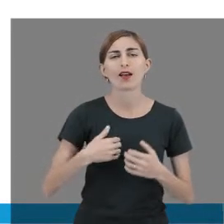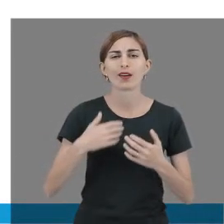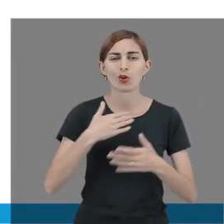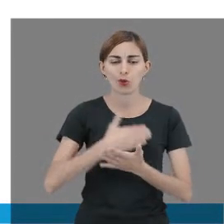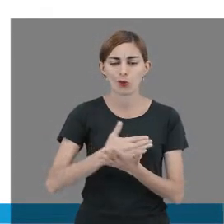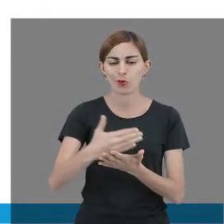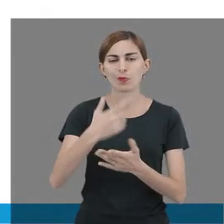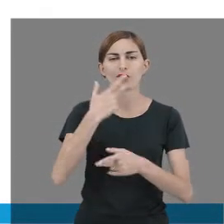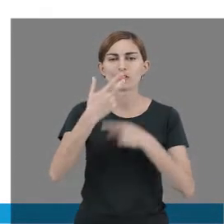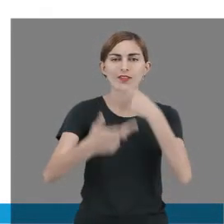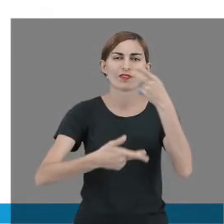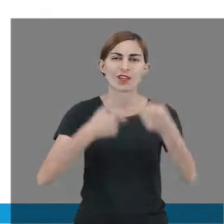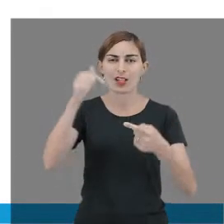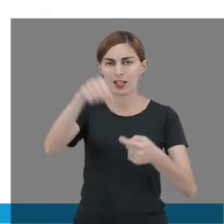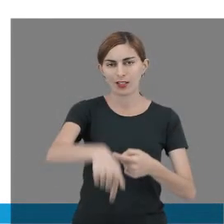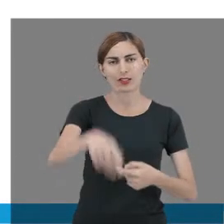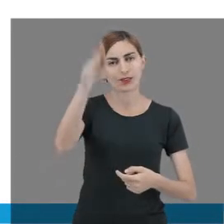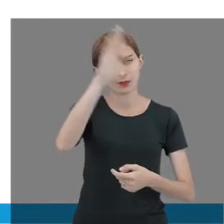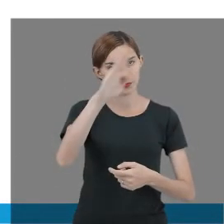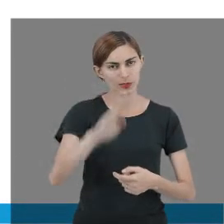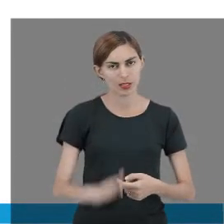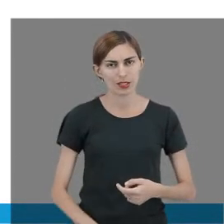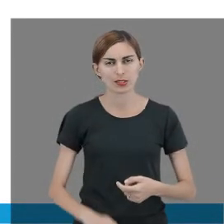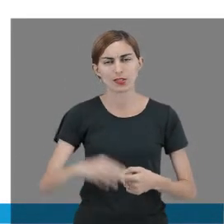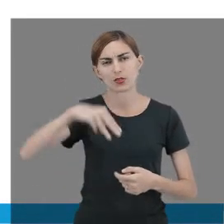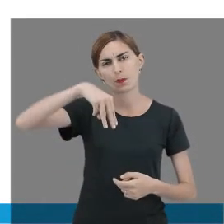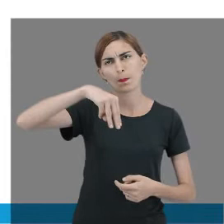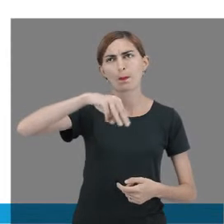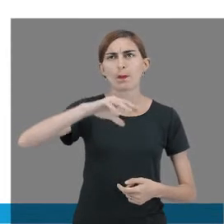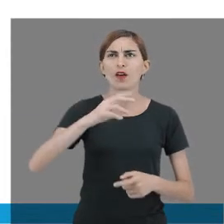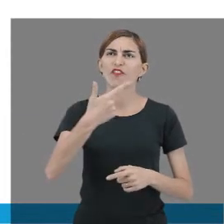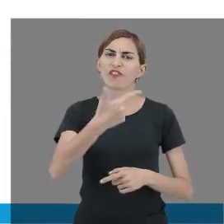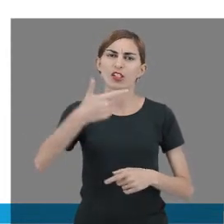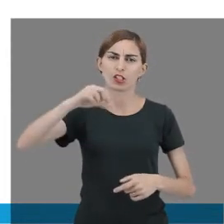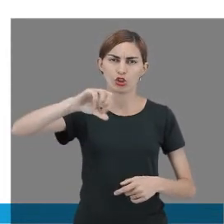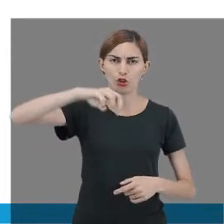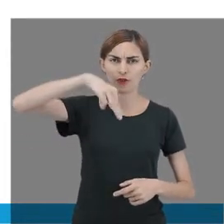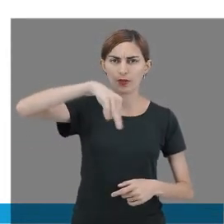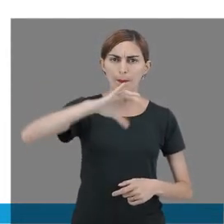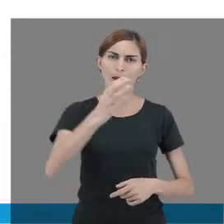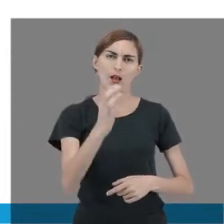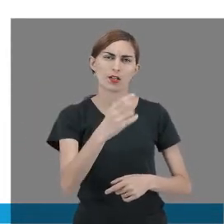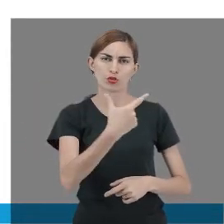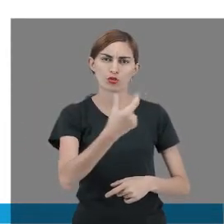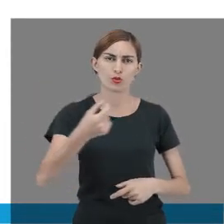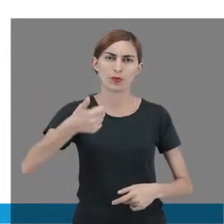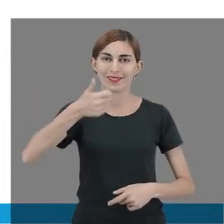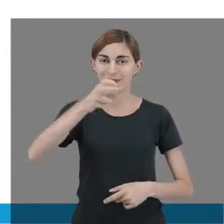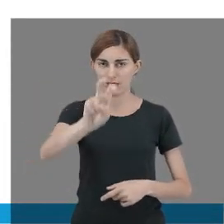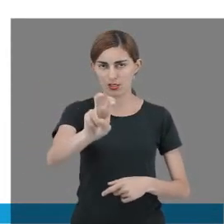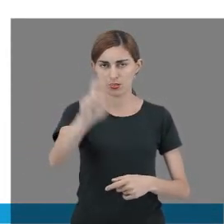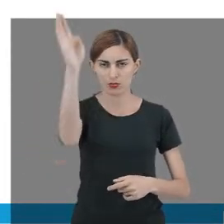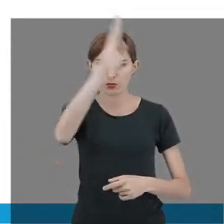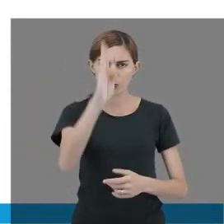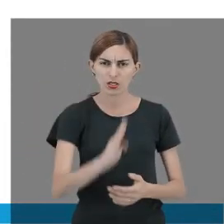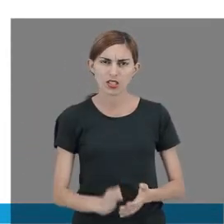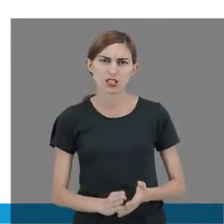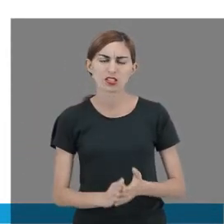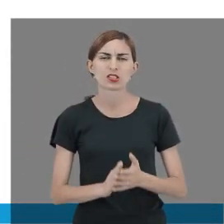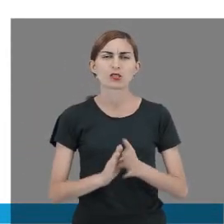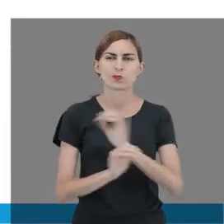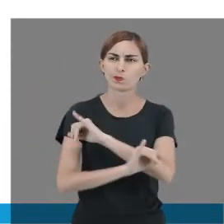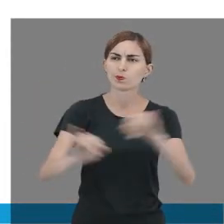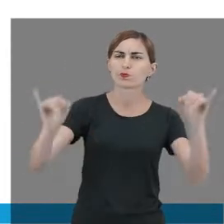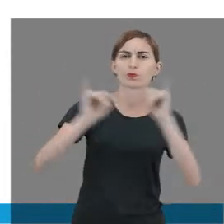um pouquinho da história no Brasil. Em 29 de março de 2015, o Brasil fornece mais